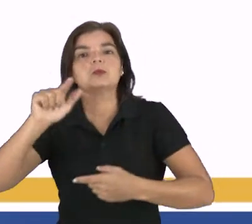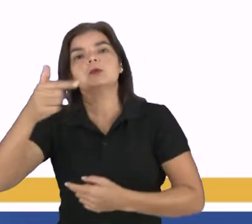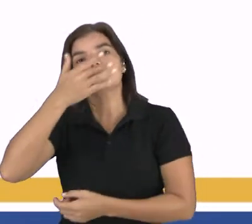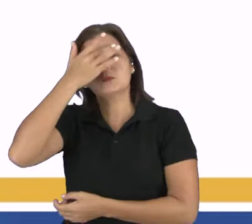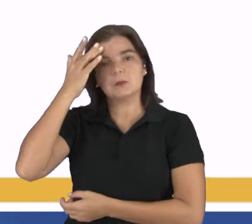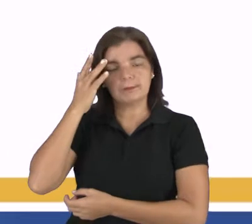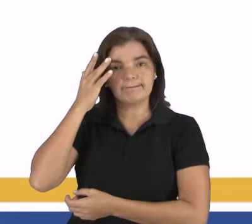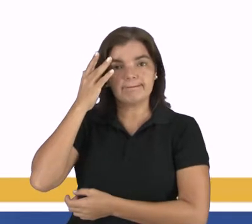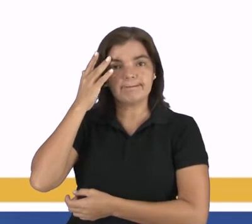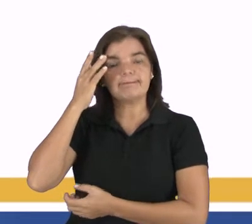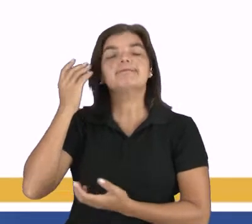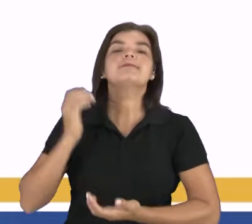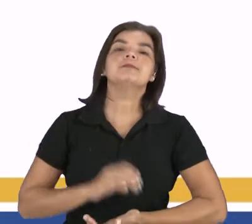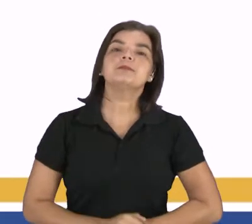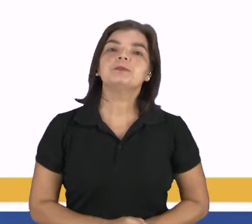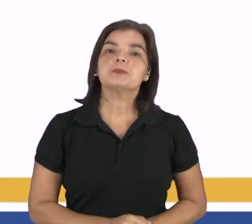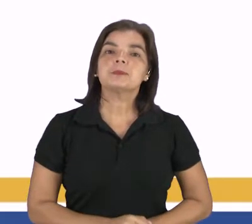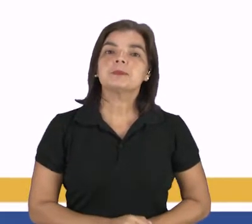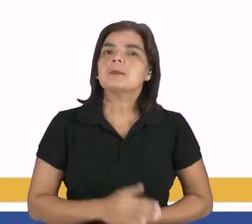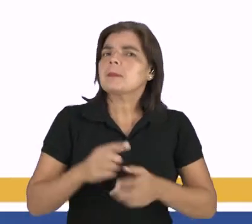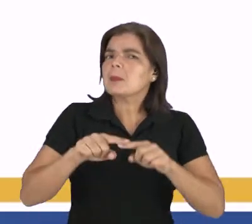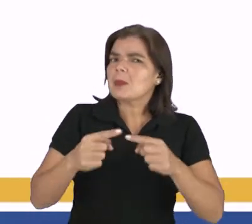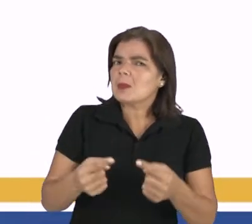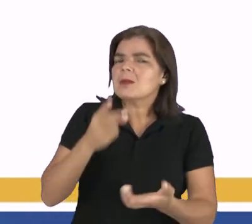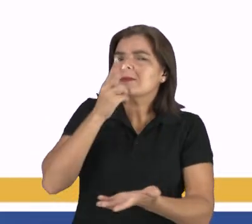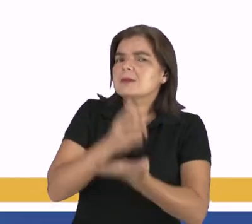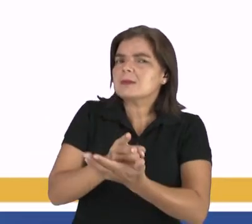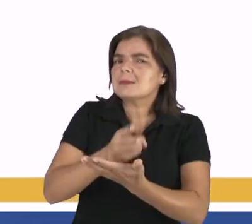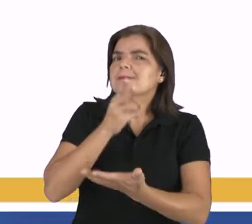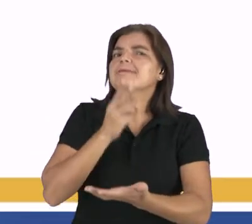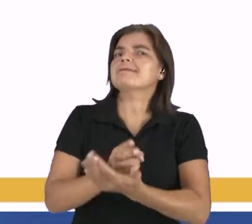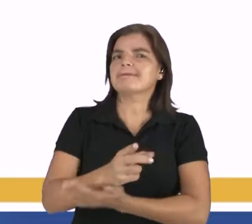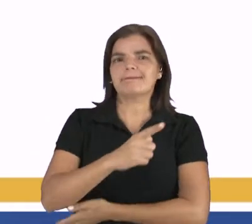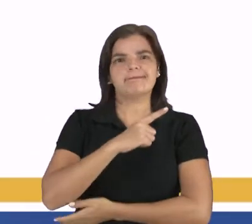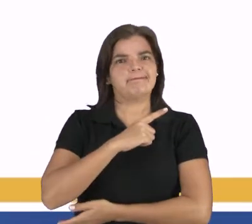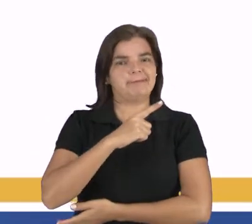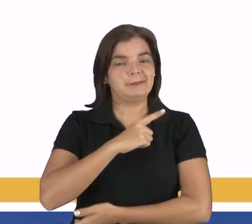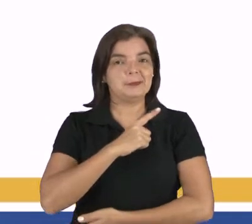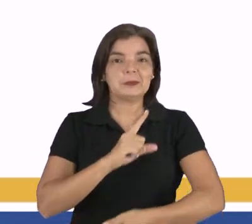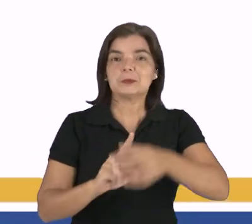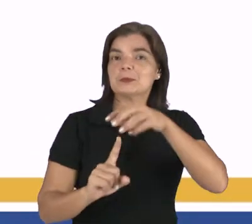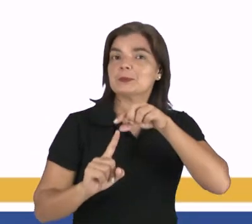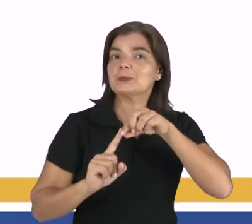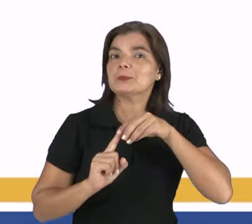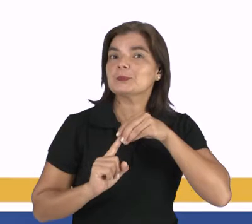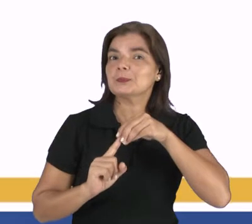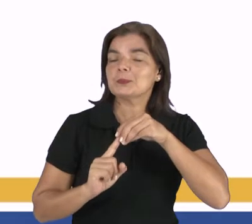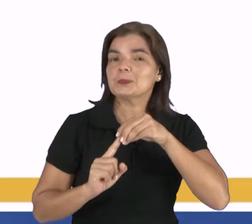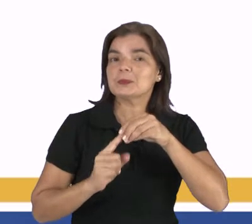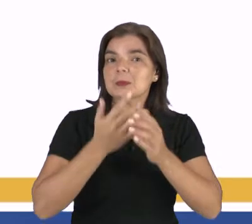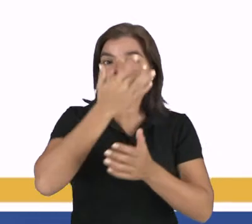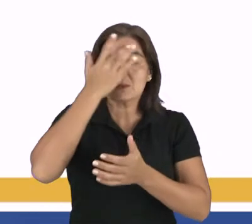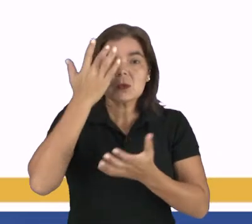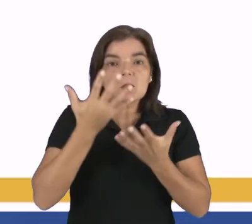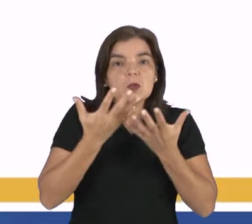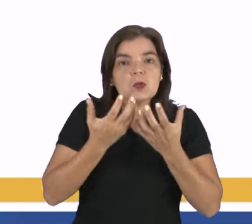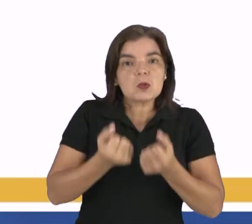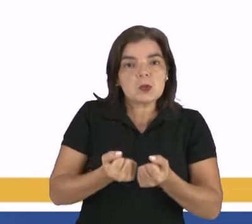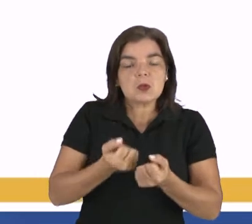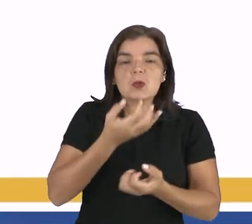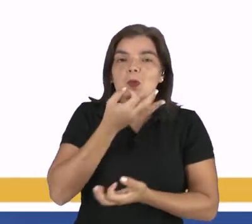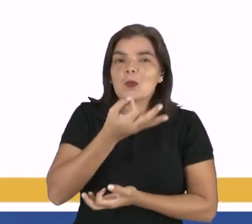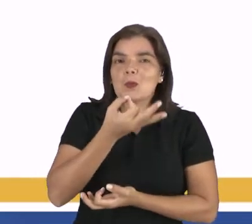seja, em contradição, tá? Mas sempre tem a função de convencer o leitor do